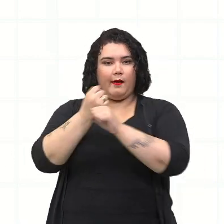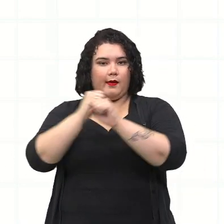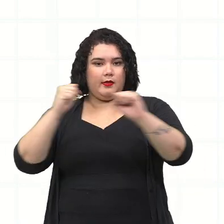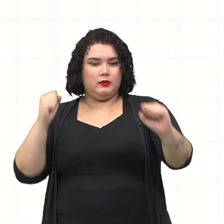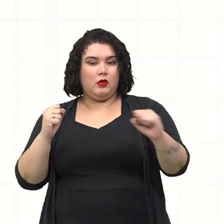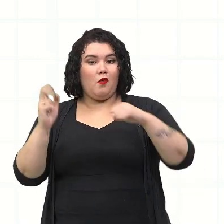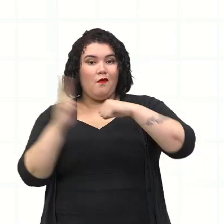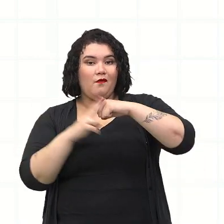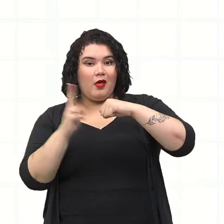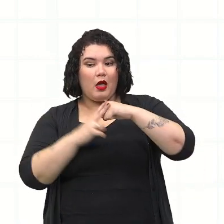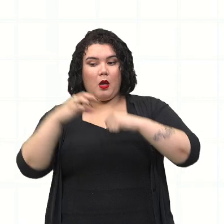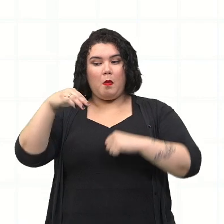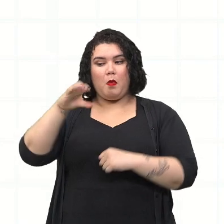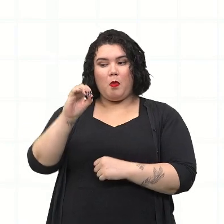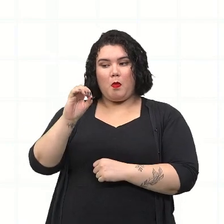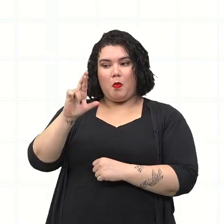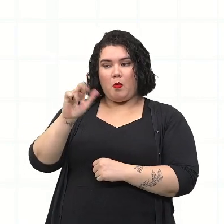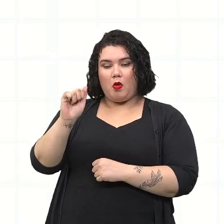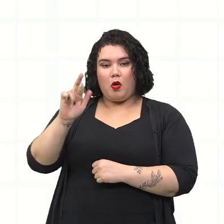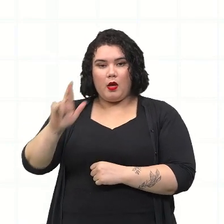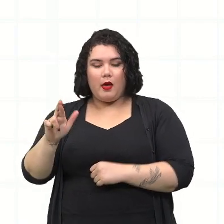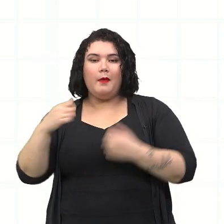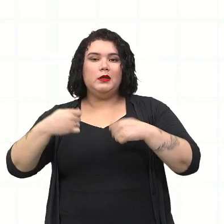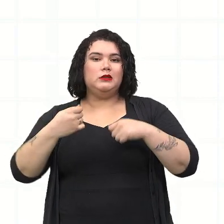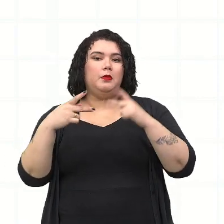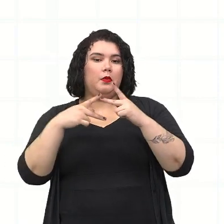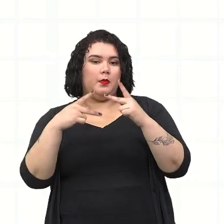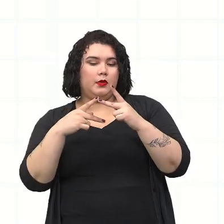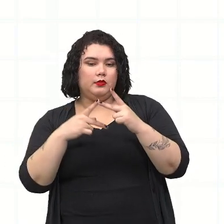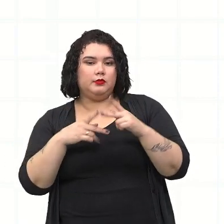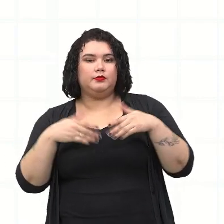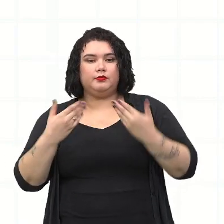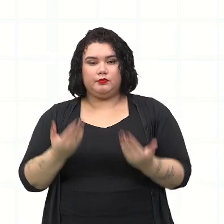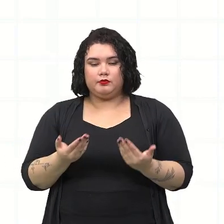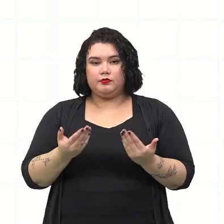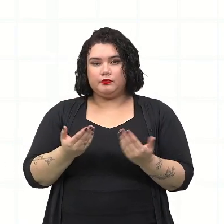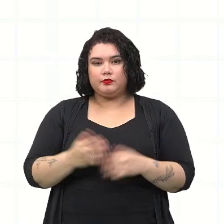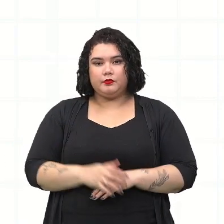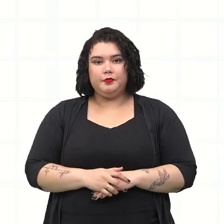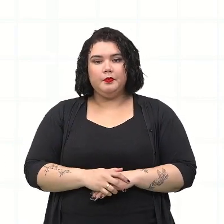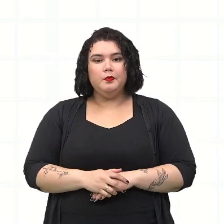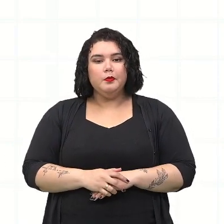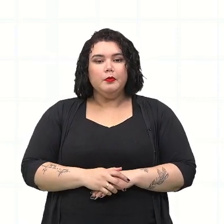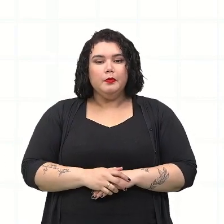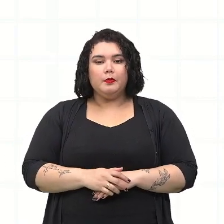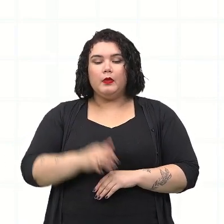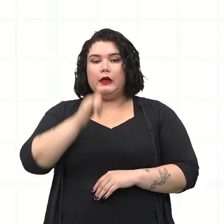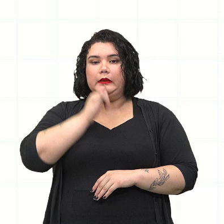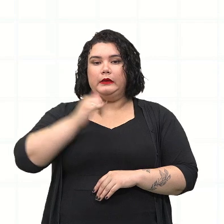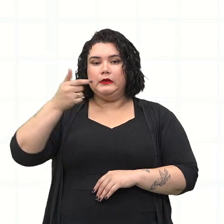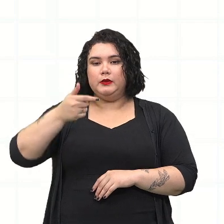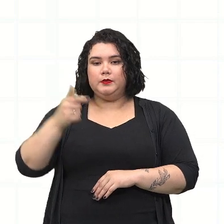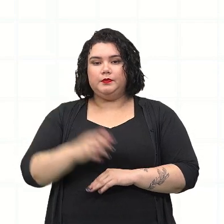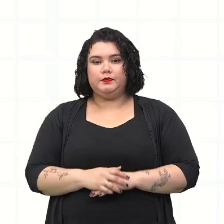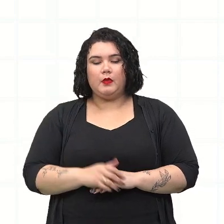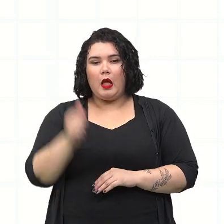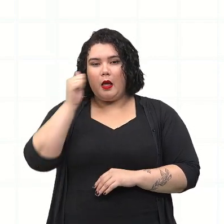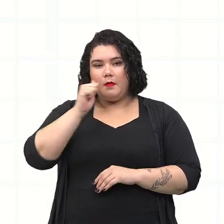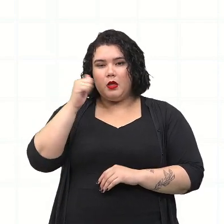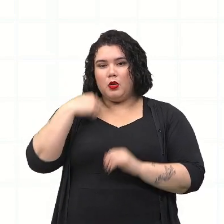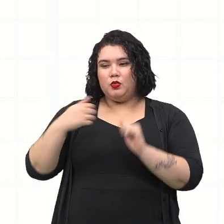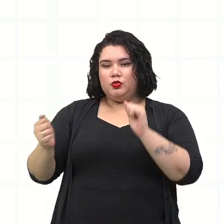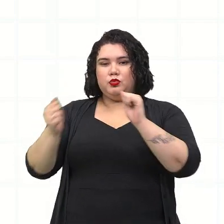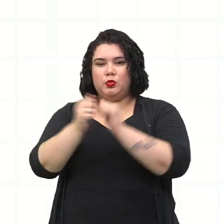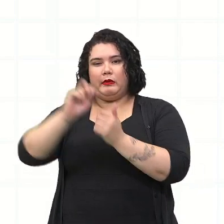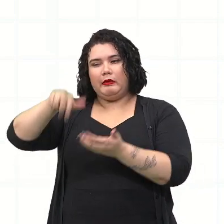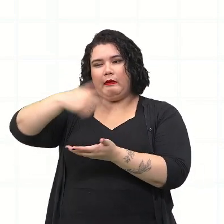morar pede preposição. A casa em que moro é grande, porque quem mora, mora em algum lugar. Exemplo 2, a menina que eu dancei na festa é